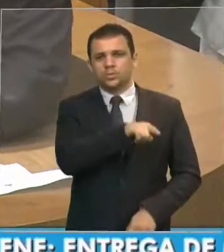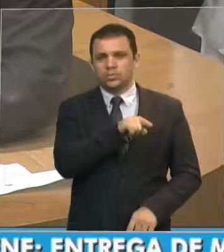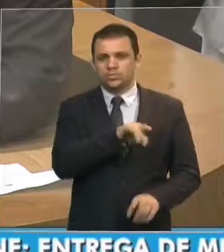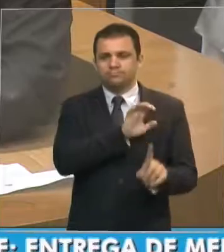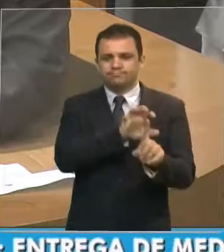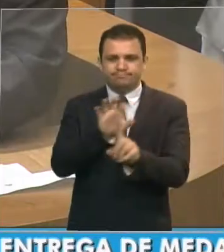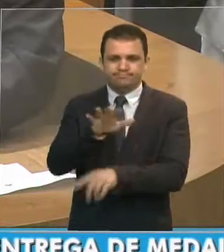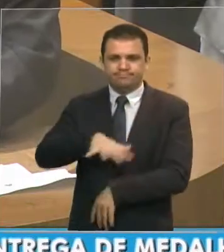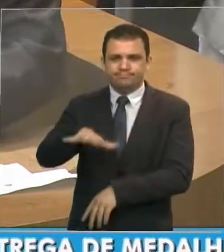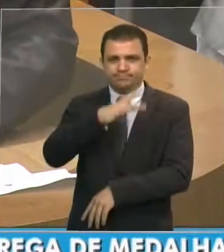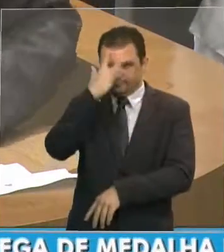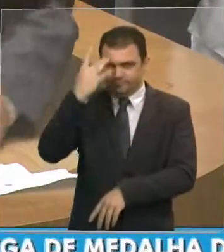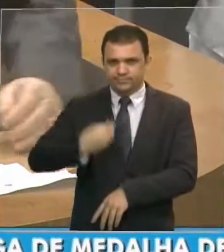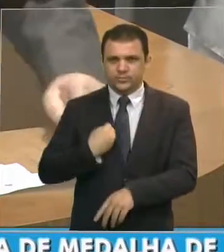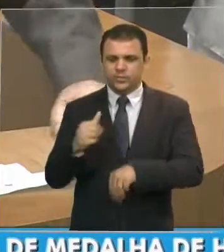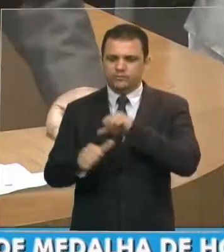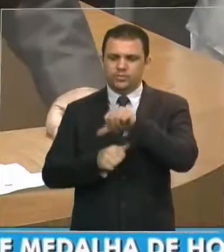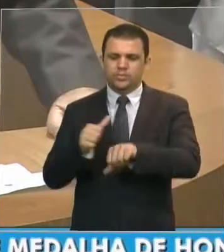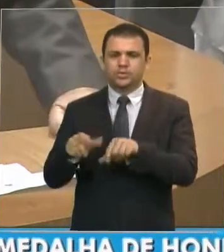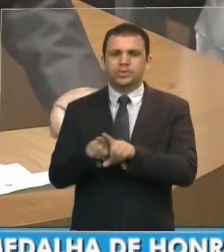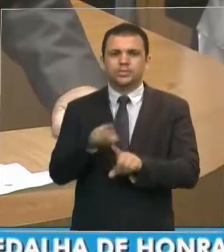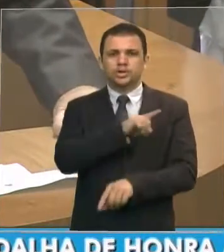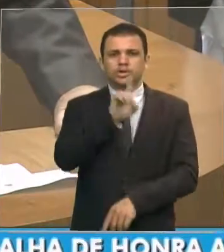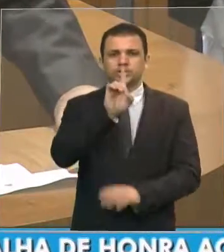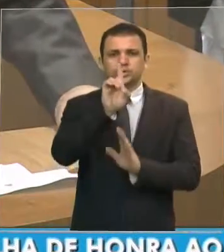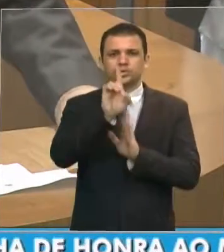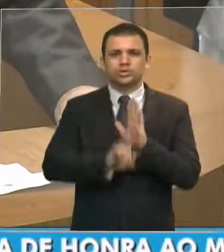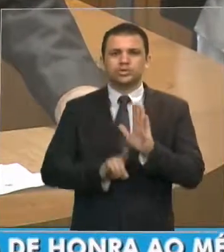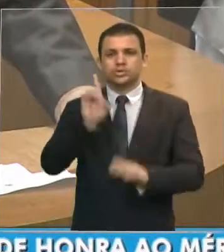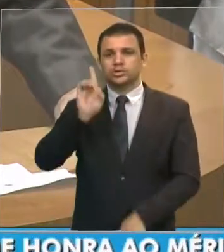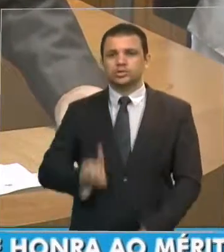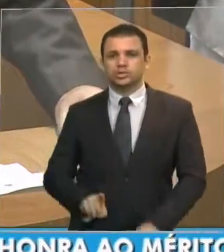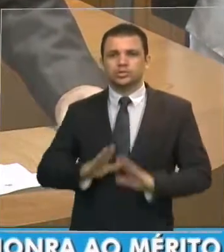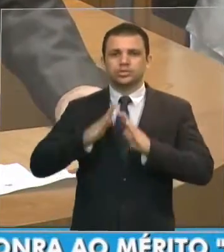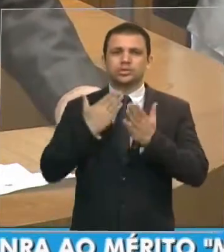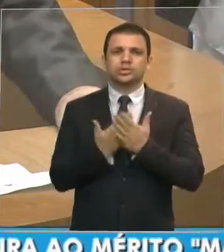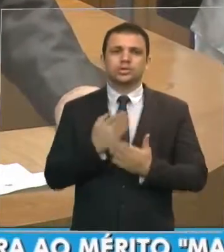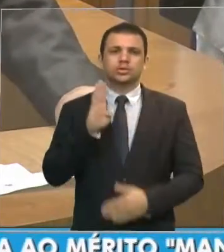vidas, diretor do Colégio Batista,